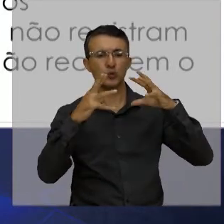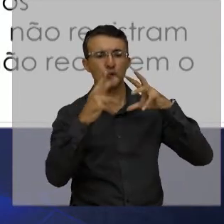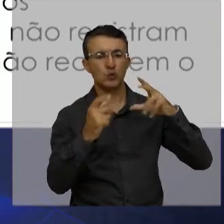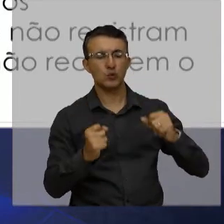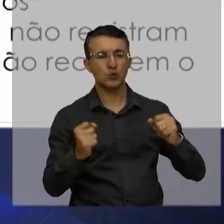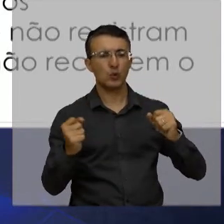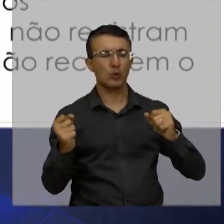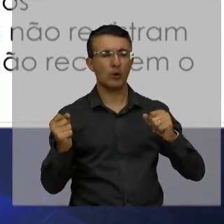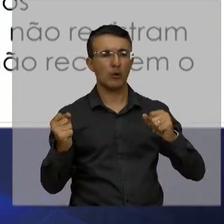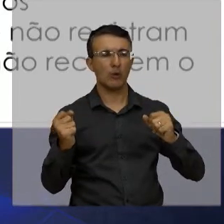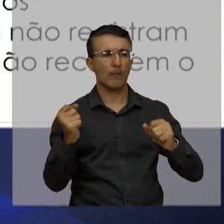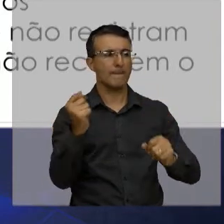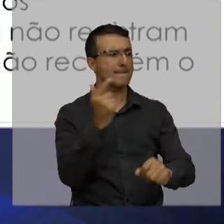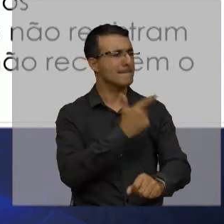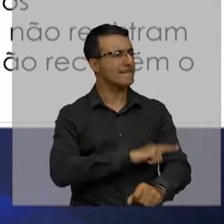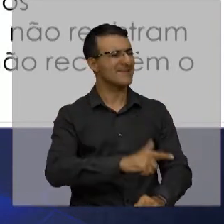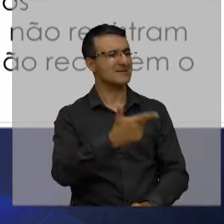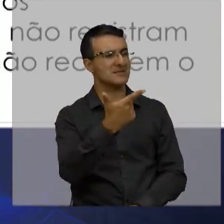categoria.